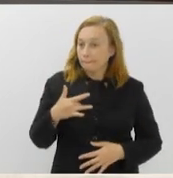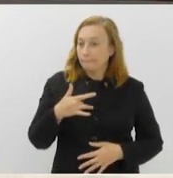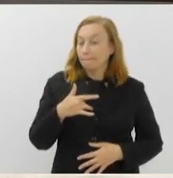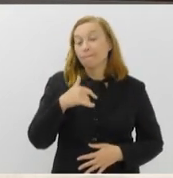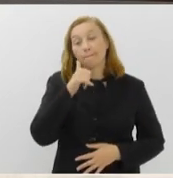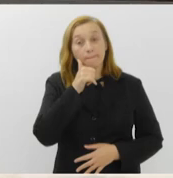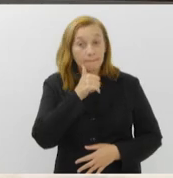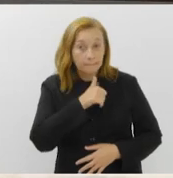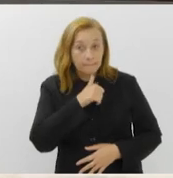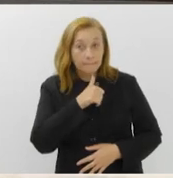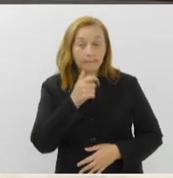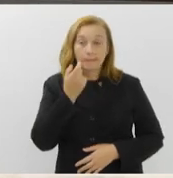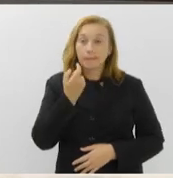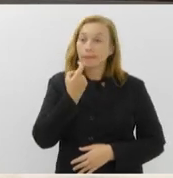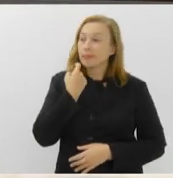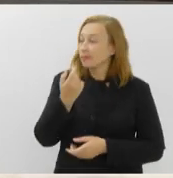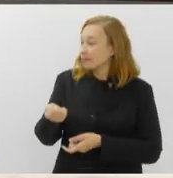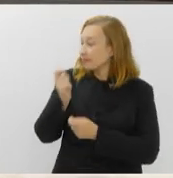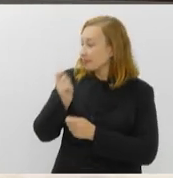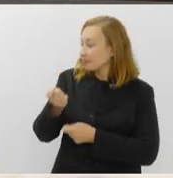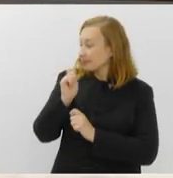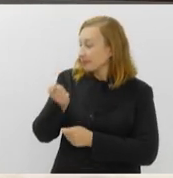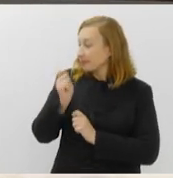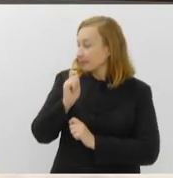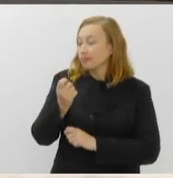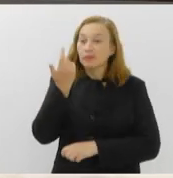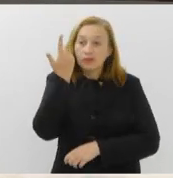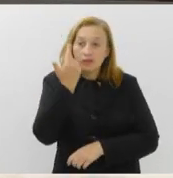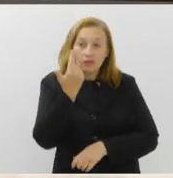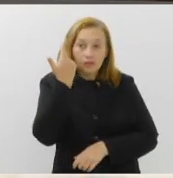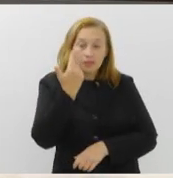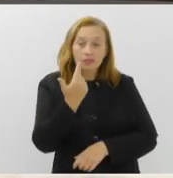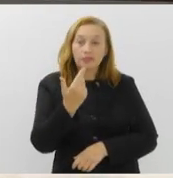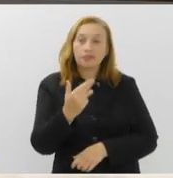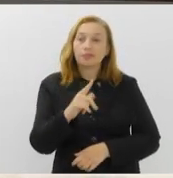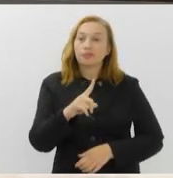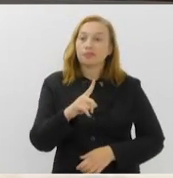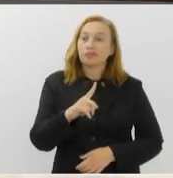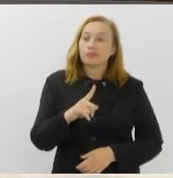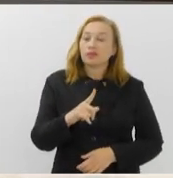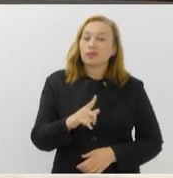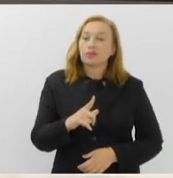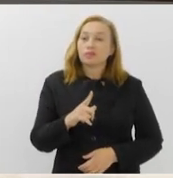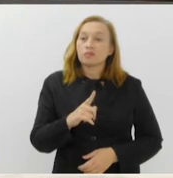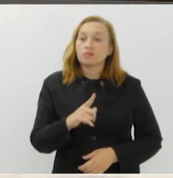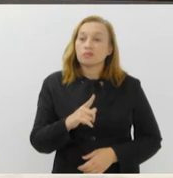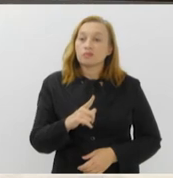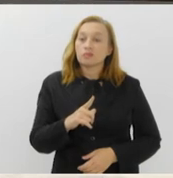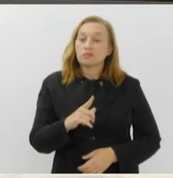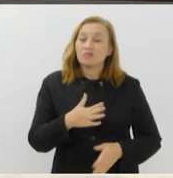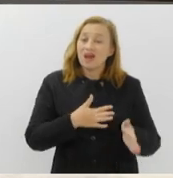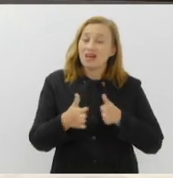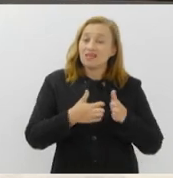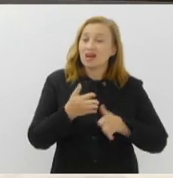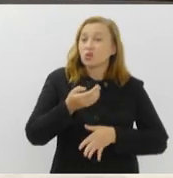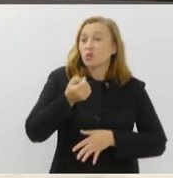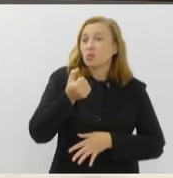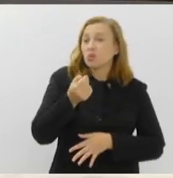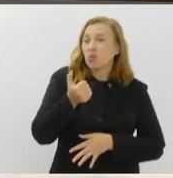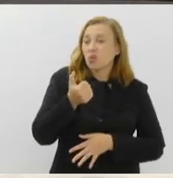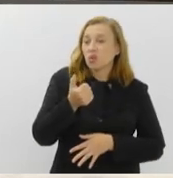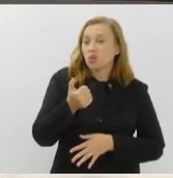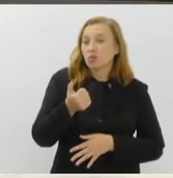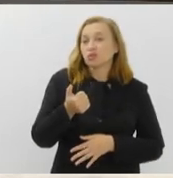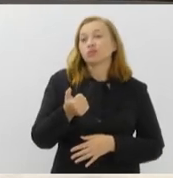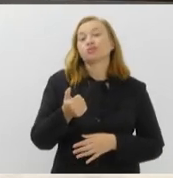mulheres pescadoras que normalmente têm um péssimo acesso ao sistema de saúde